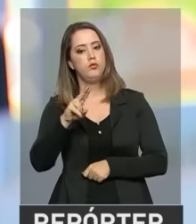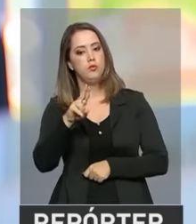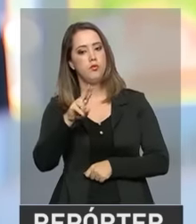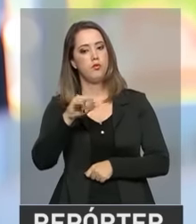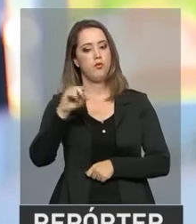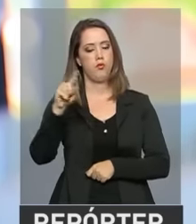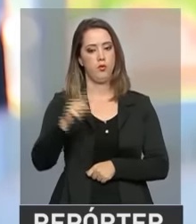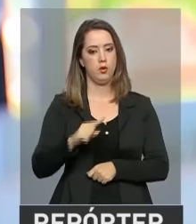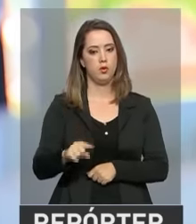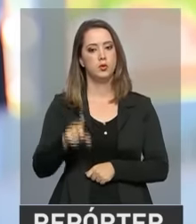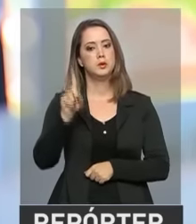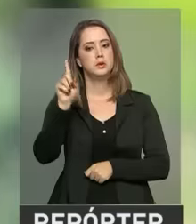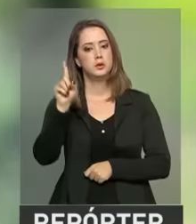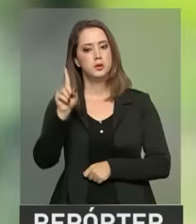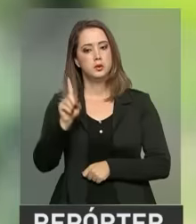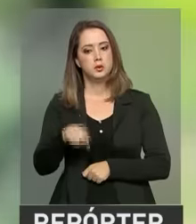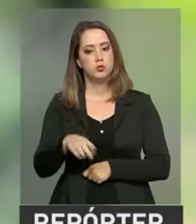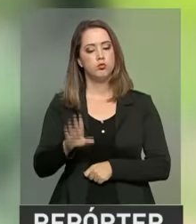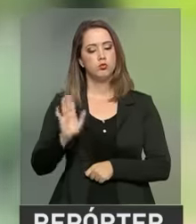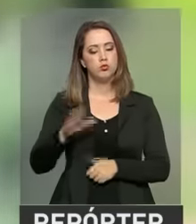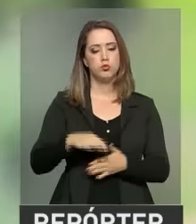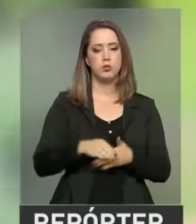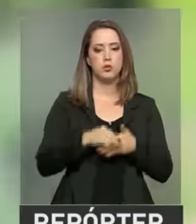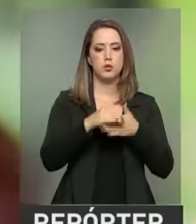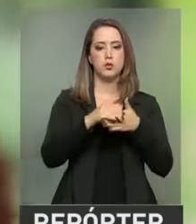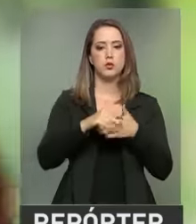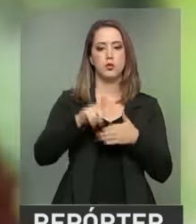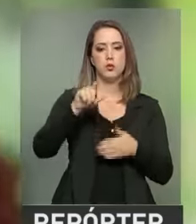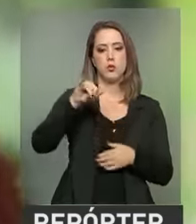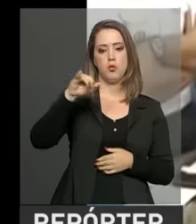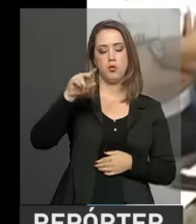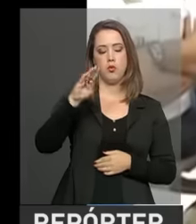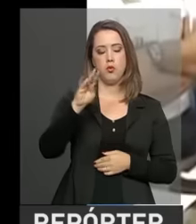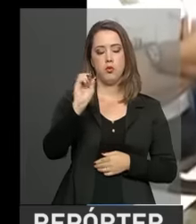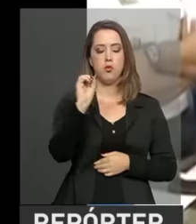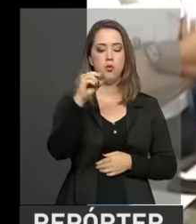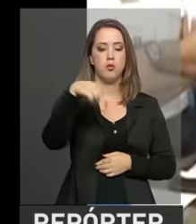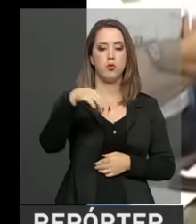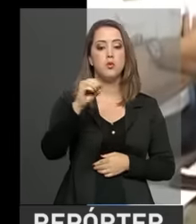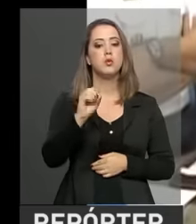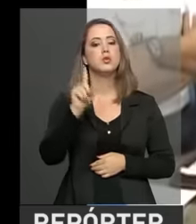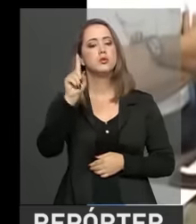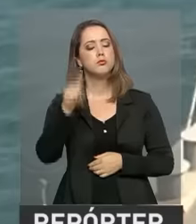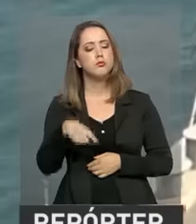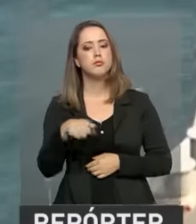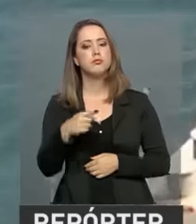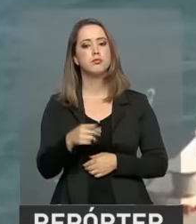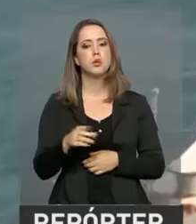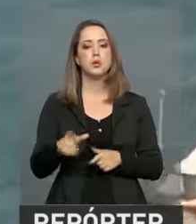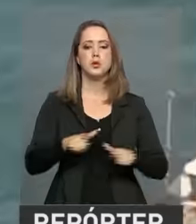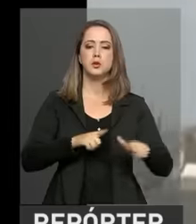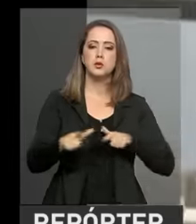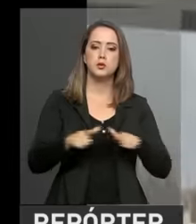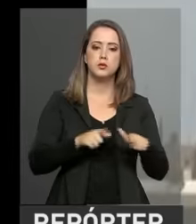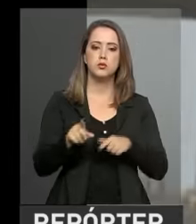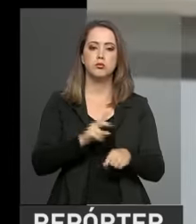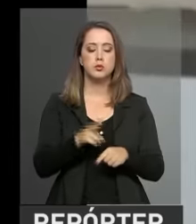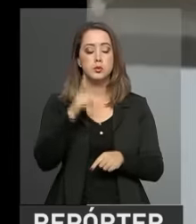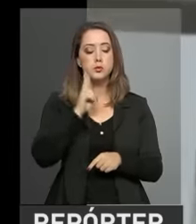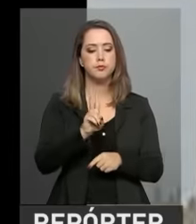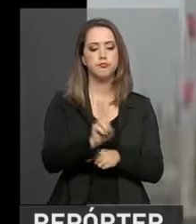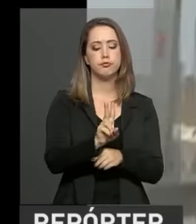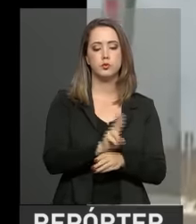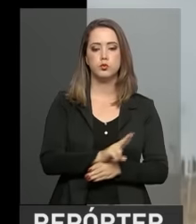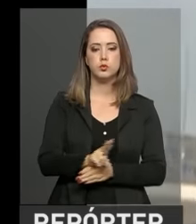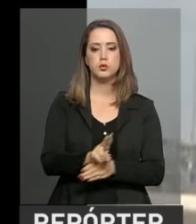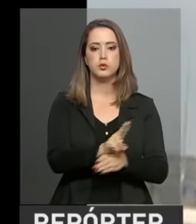de esquadra e assumiu o Comando Naval da missão no Líbano em 2011 a unifil é uma operação criada para acompanhar a retirada das